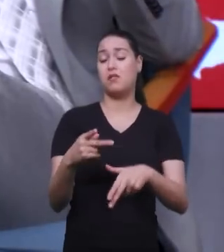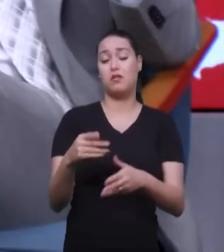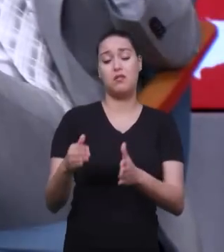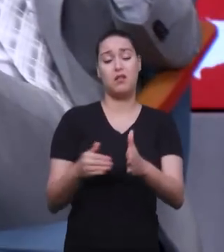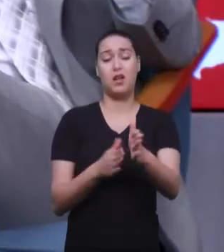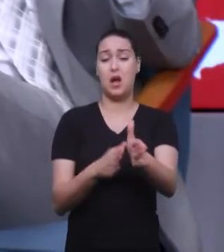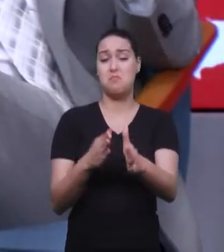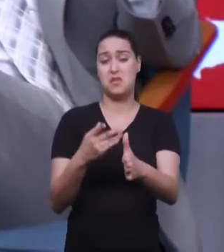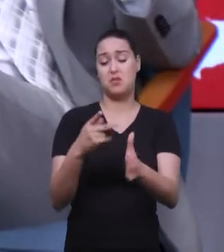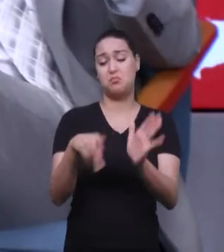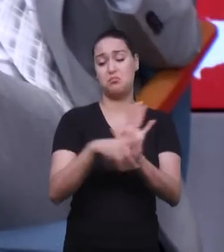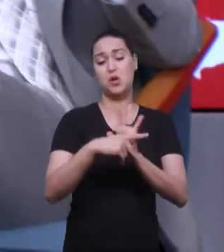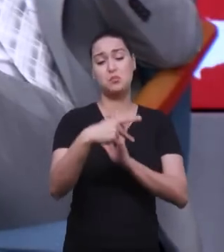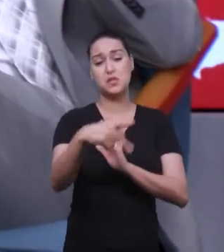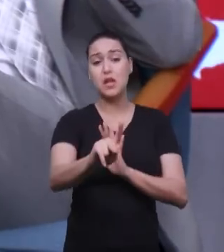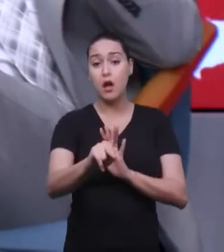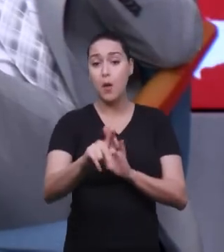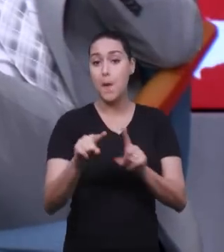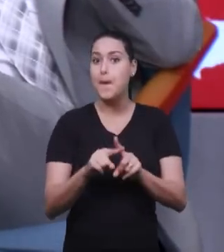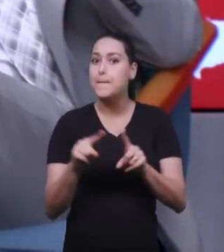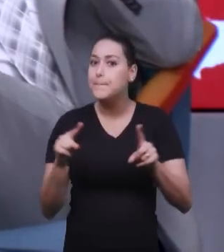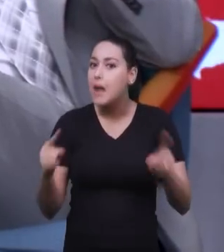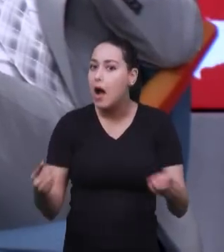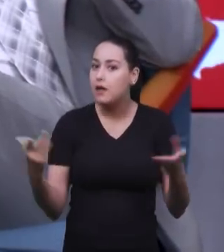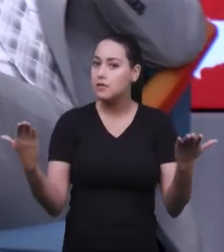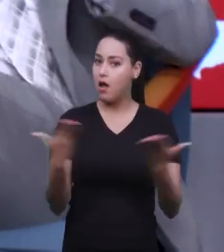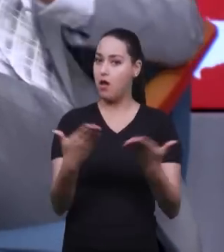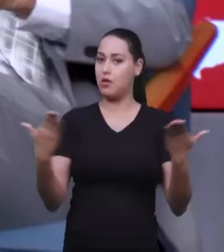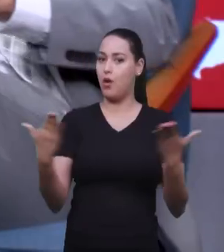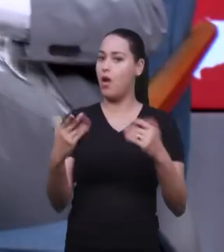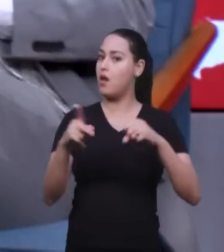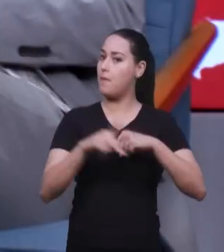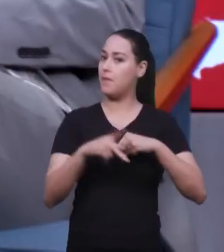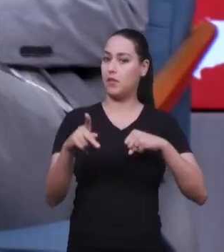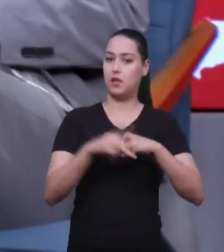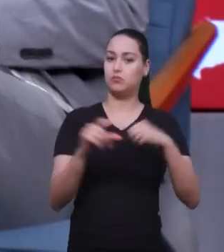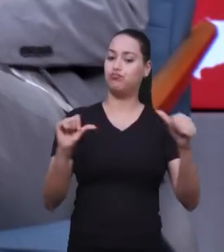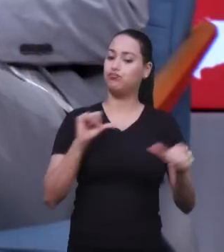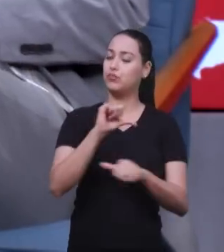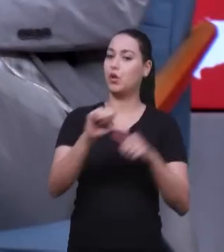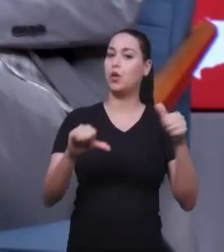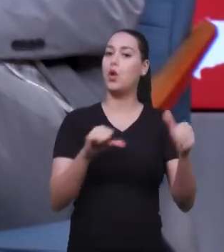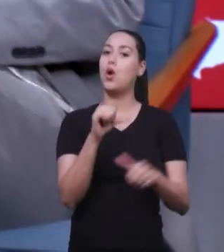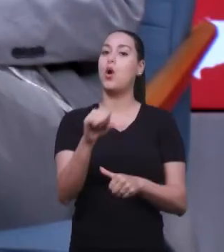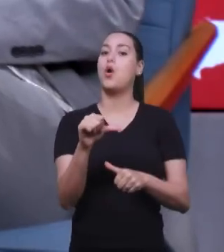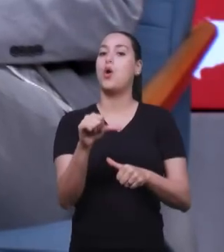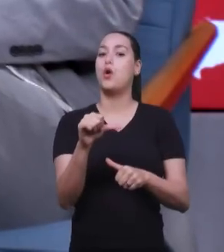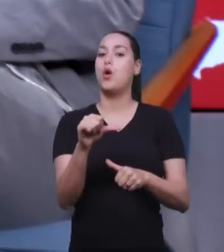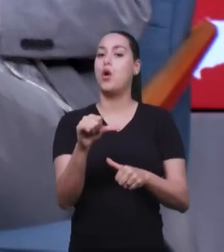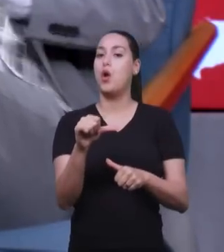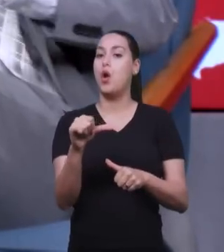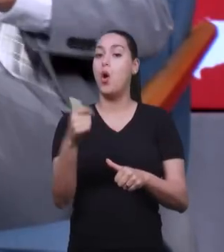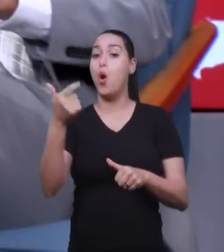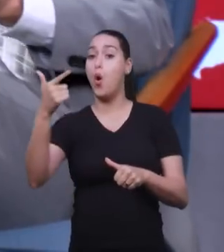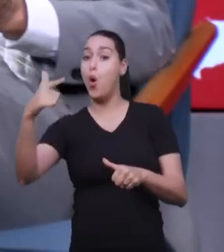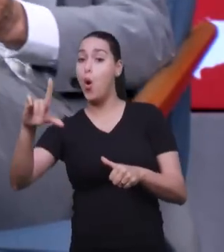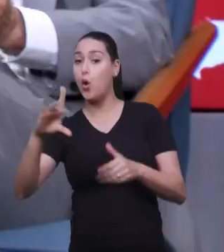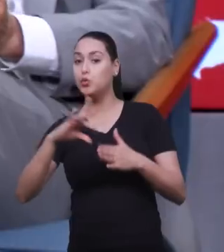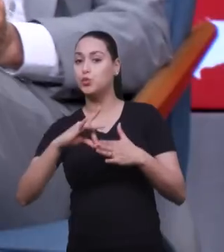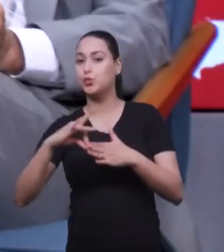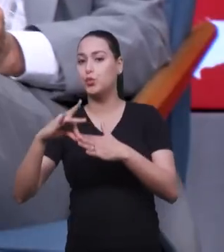você andava por onde você queria. Mas agora, Pedro, agora não. Outro